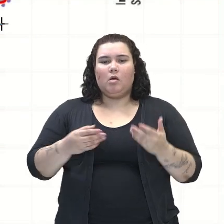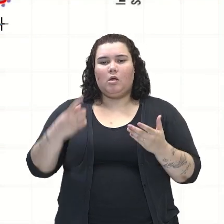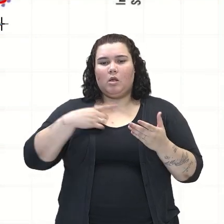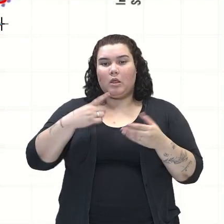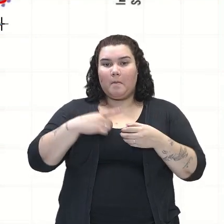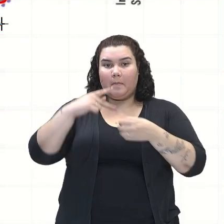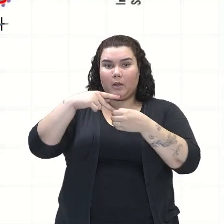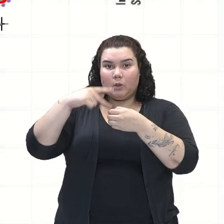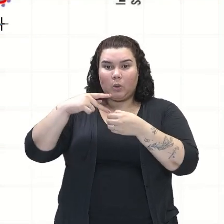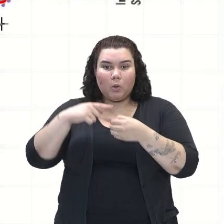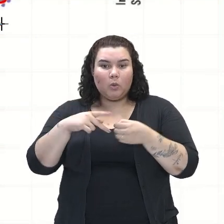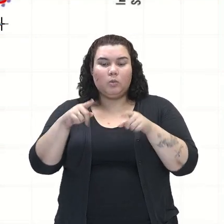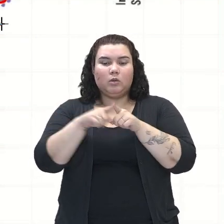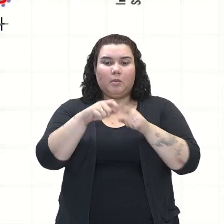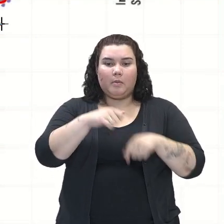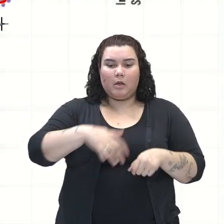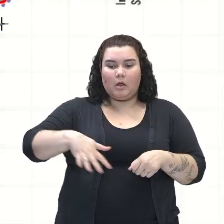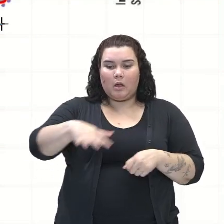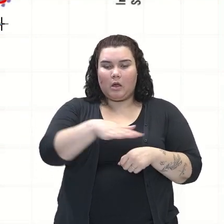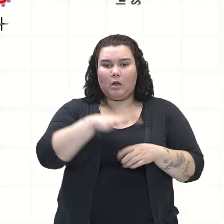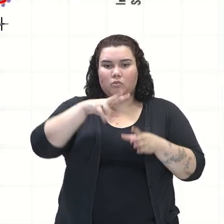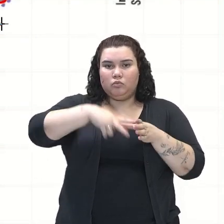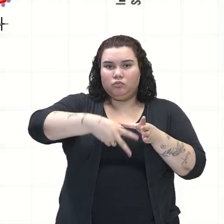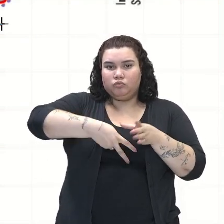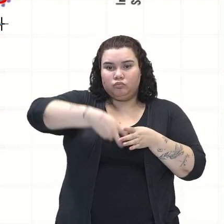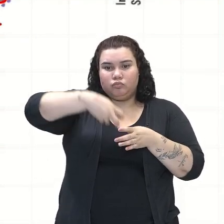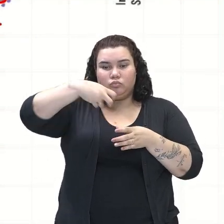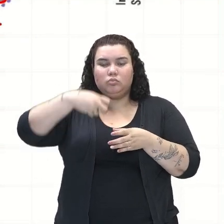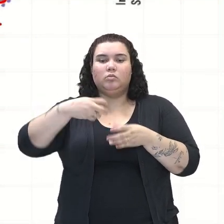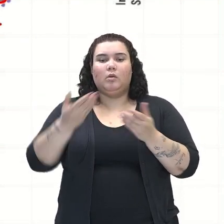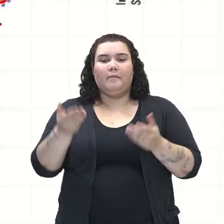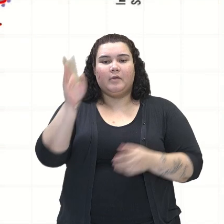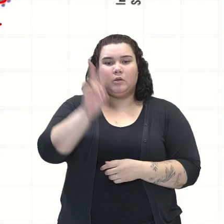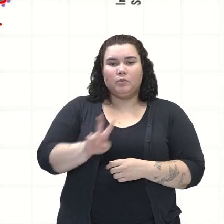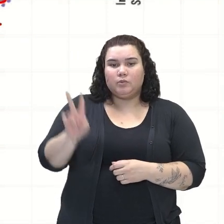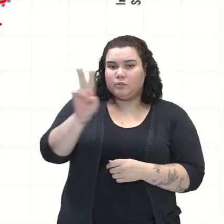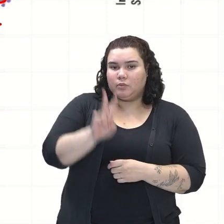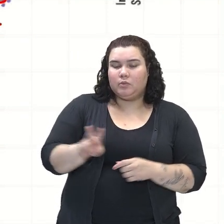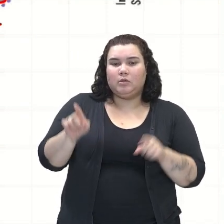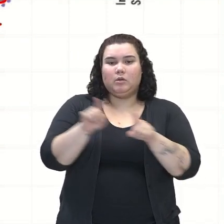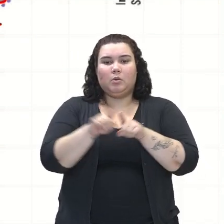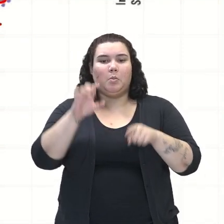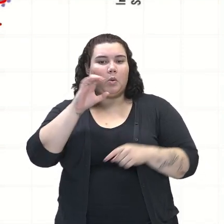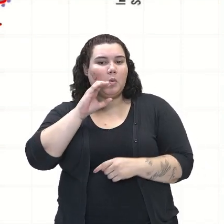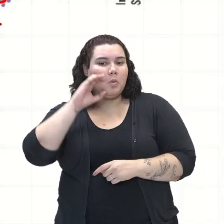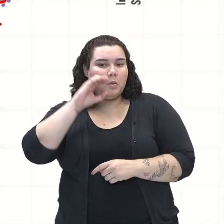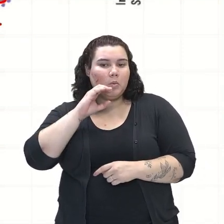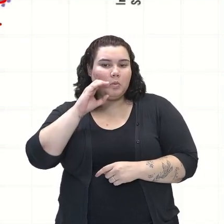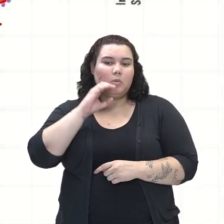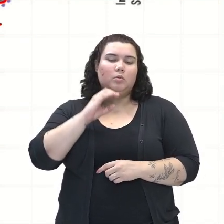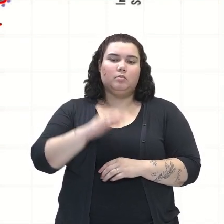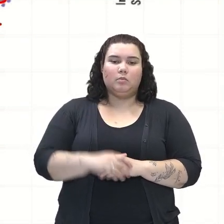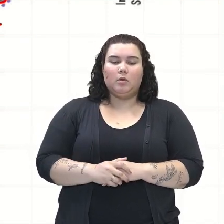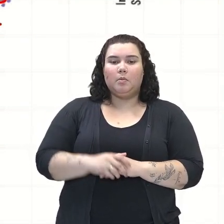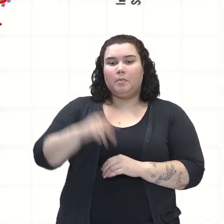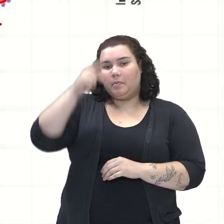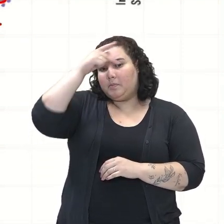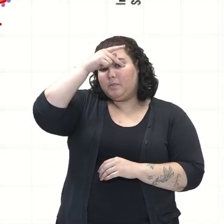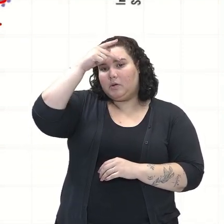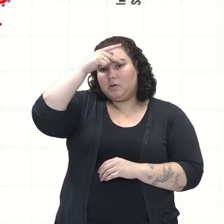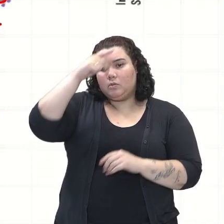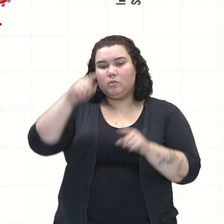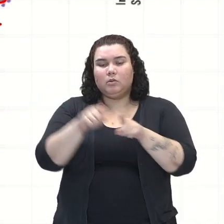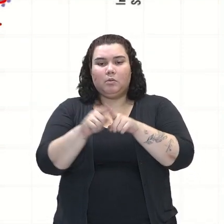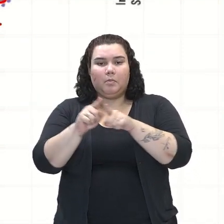de petróleo e também áreas de extração de petróleo. Temos também na Venezuela, temos também na Colômbia, no Peru e também